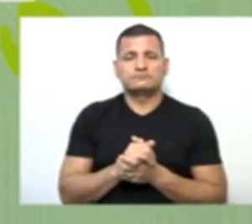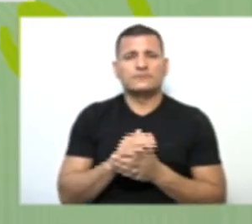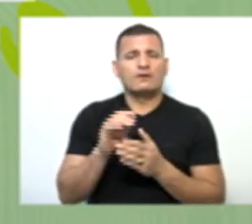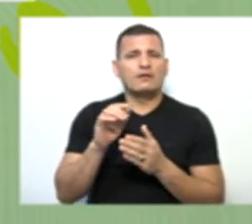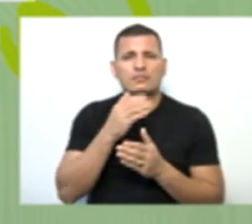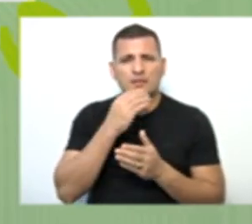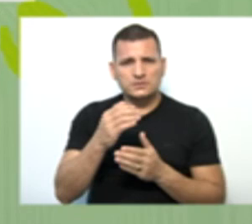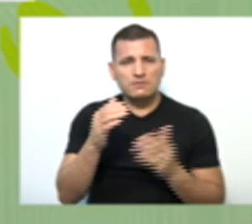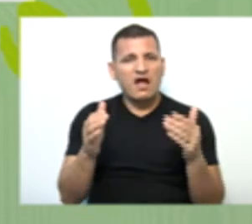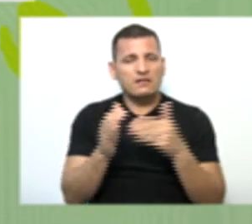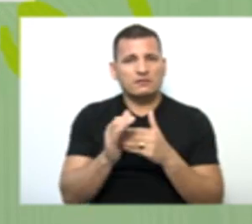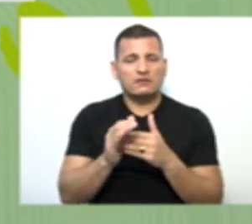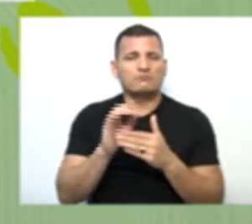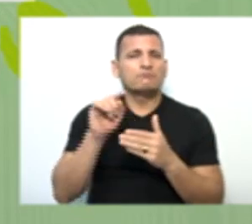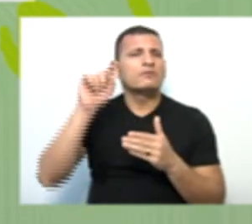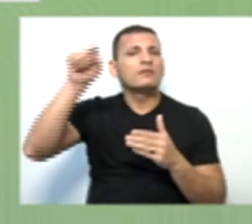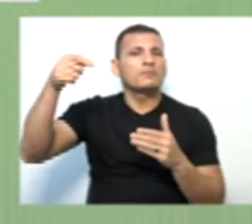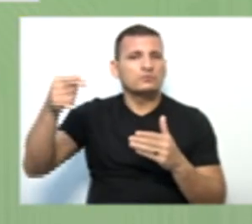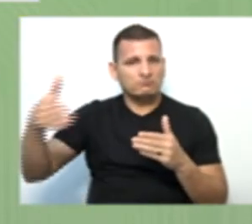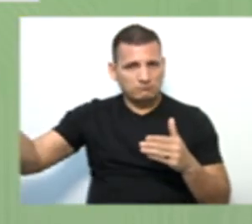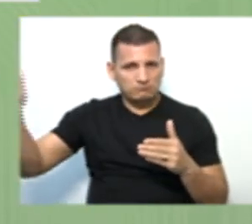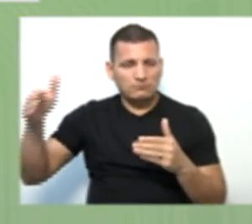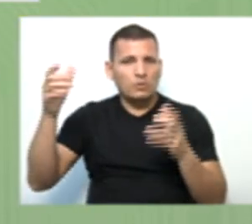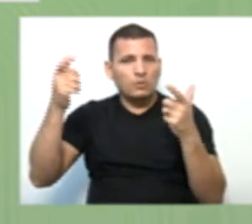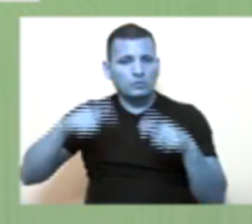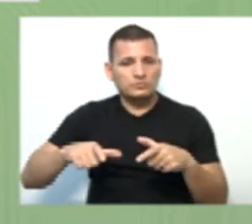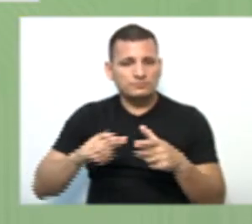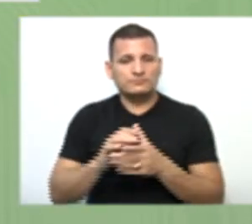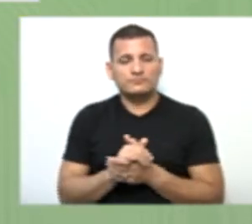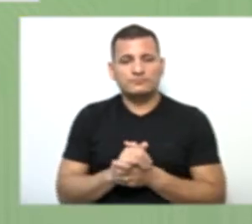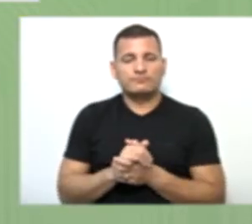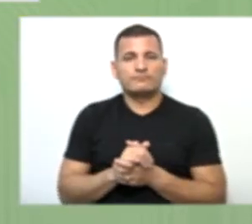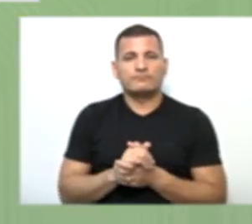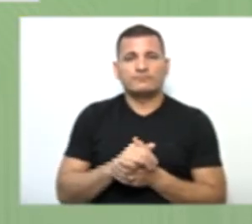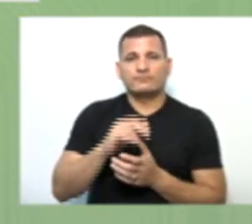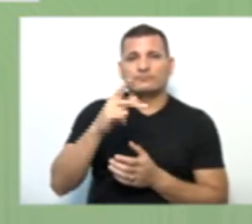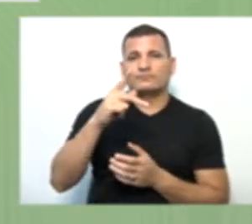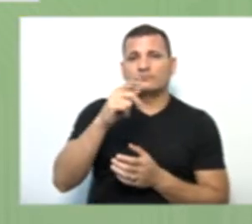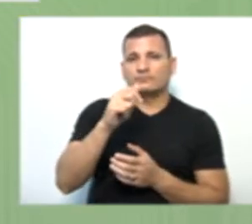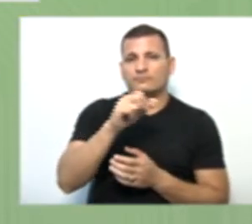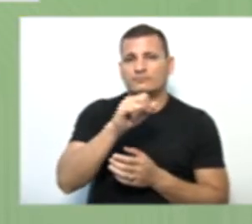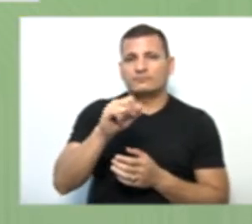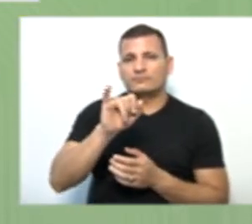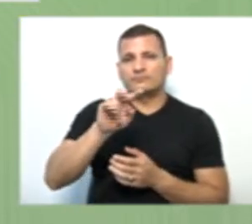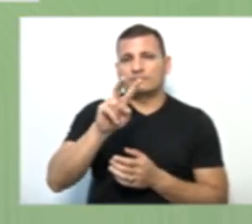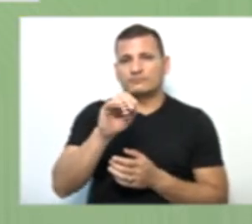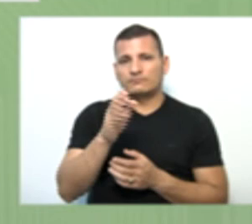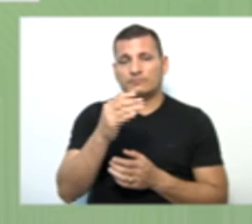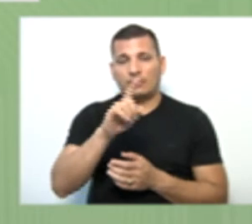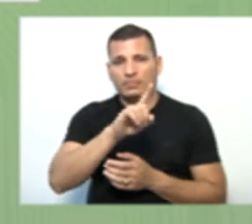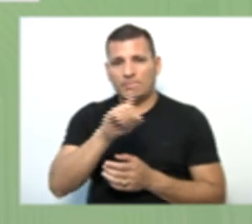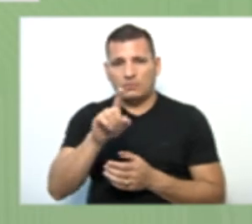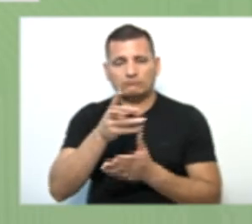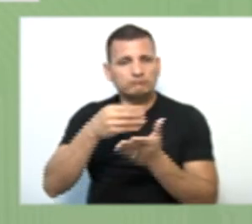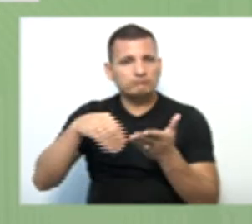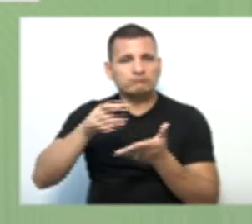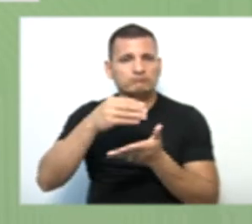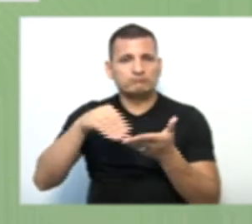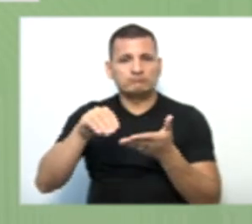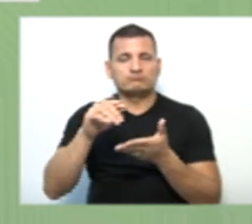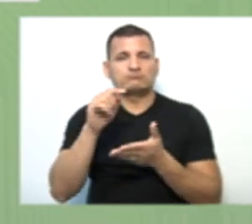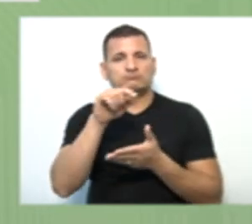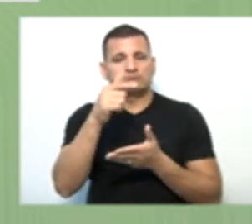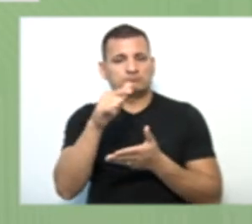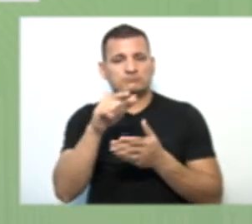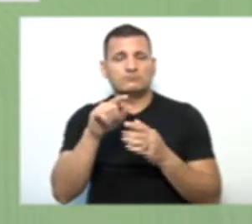depois? Vai entrar onde? Aonde? Exatamente, no passivo não circulante. Nós não constamos aqui, mas se